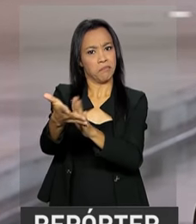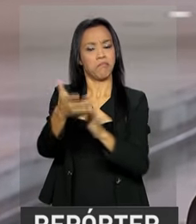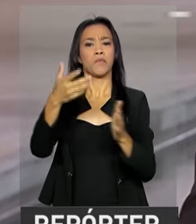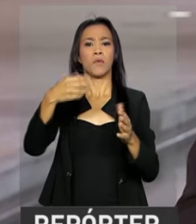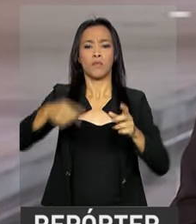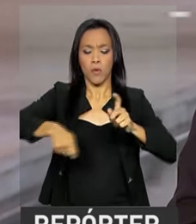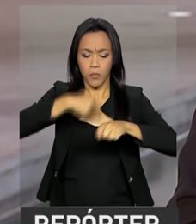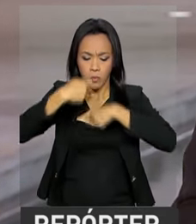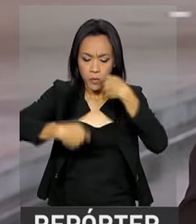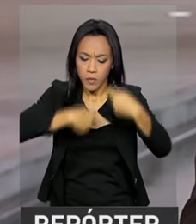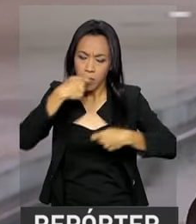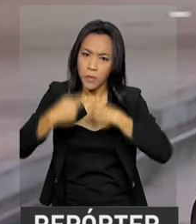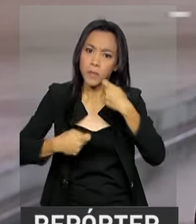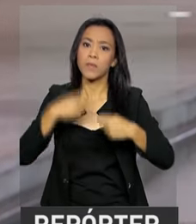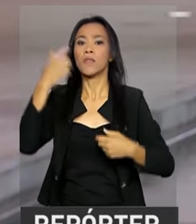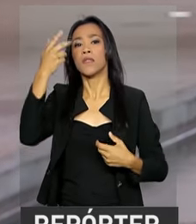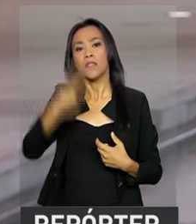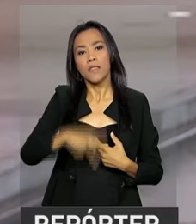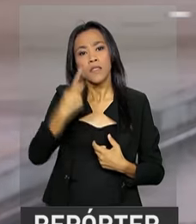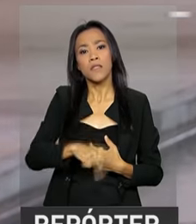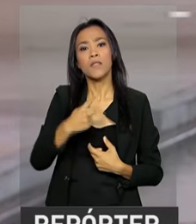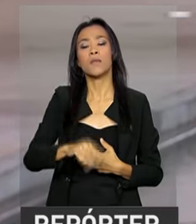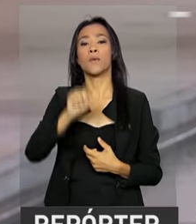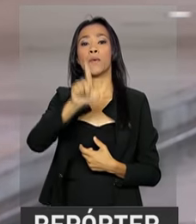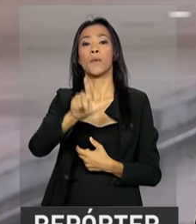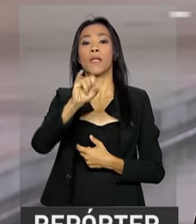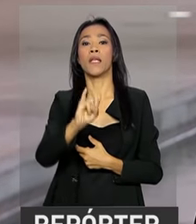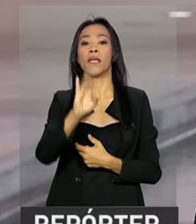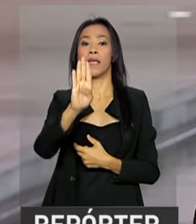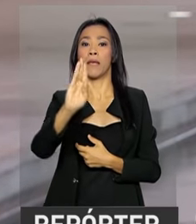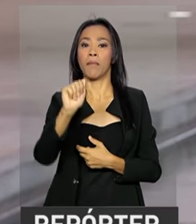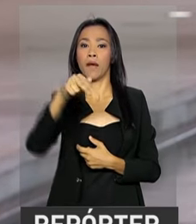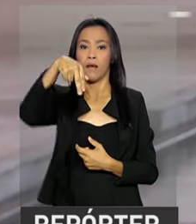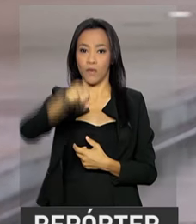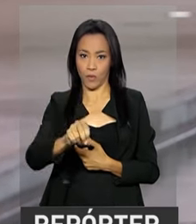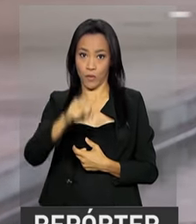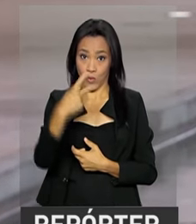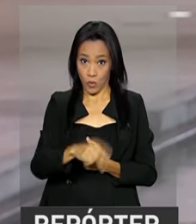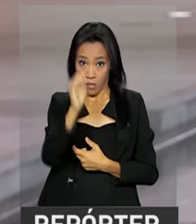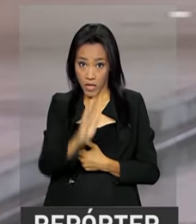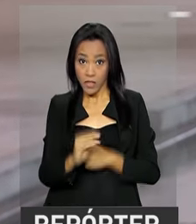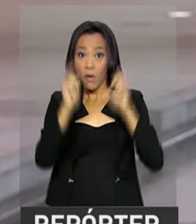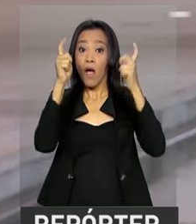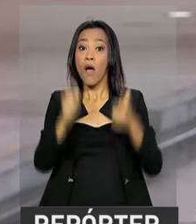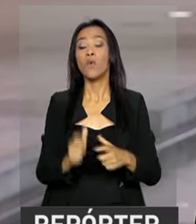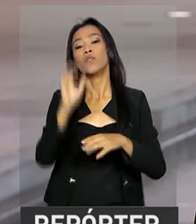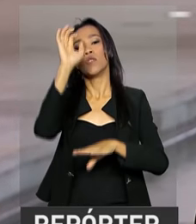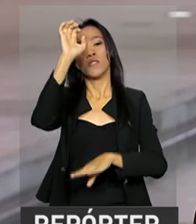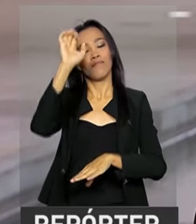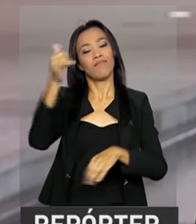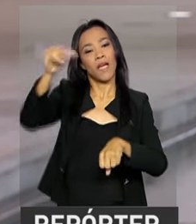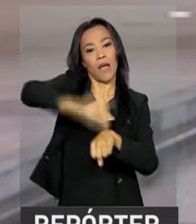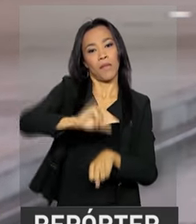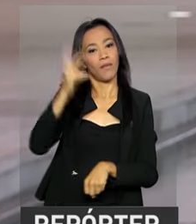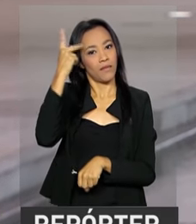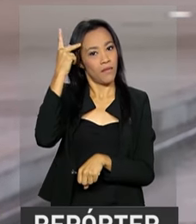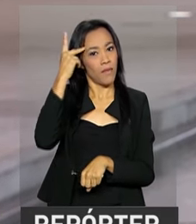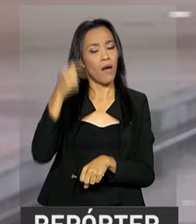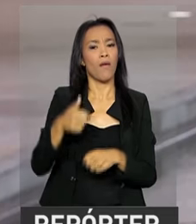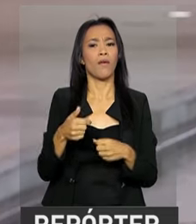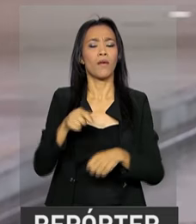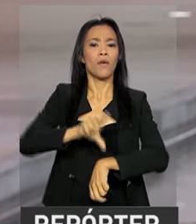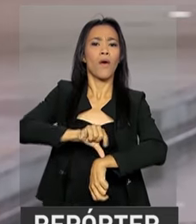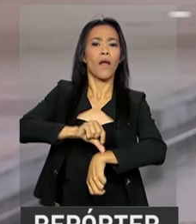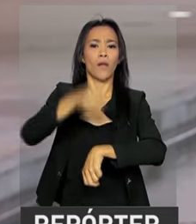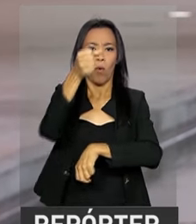ser oferecido por entidades líbano-brasileiras. Esse jantar acontece lá na capital paulista, em um clube da capital paulista, a partir das 8 horas